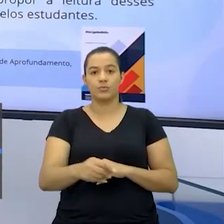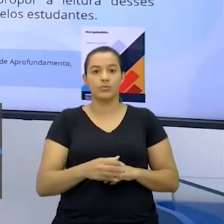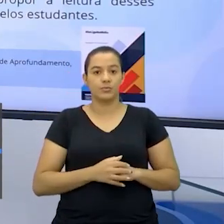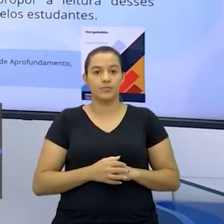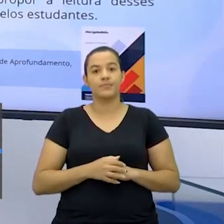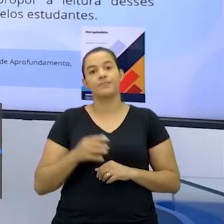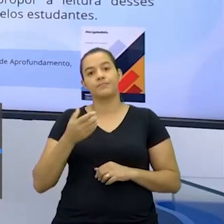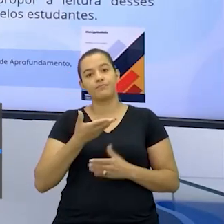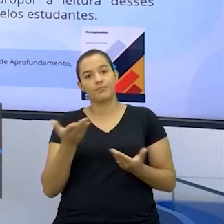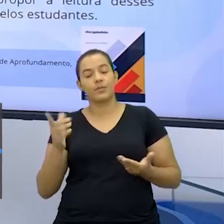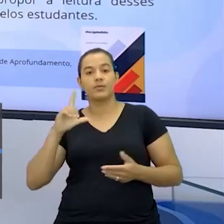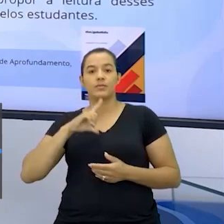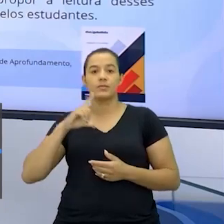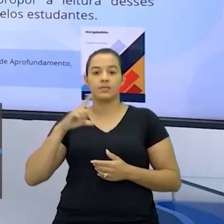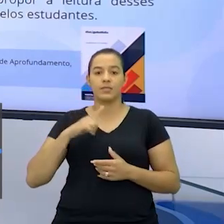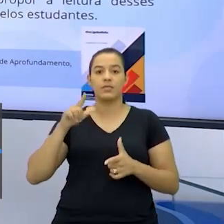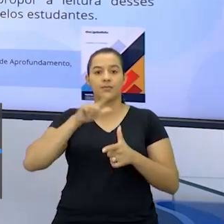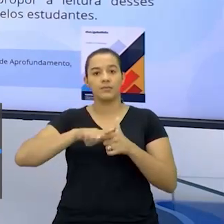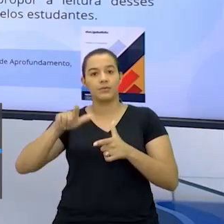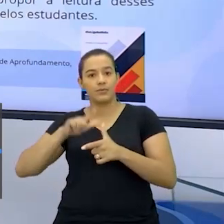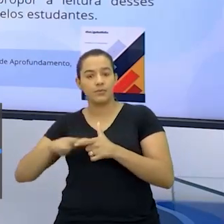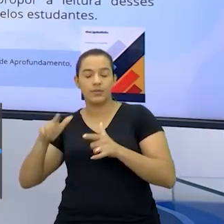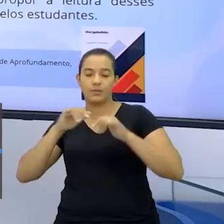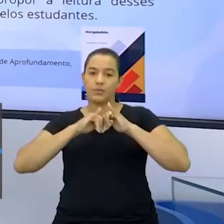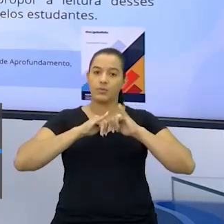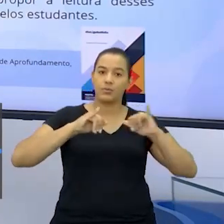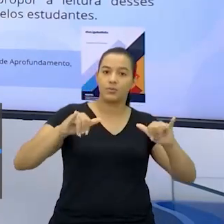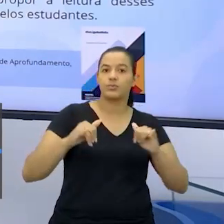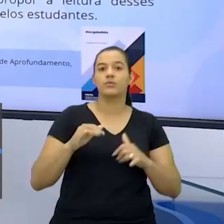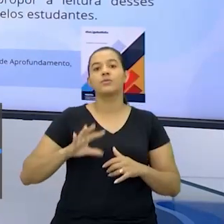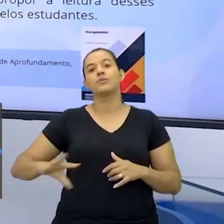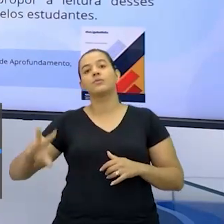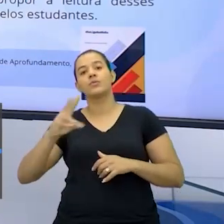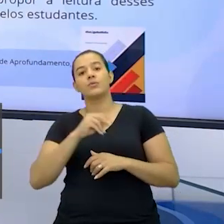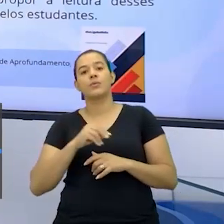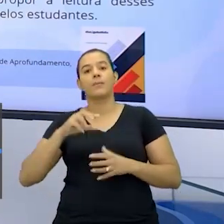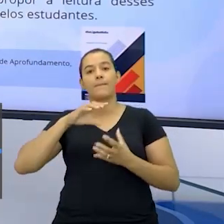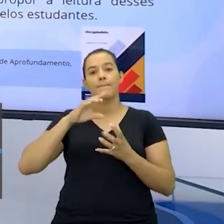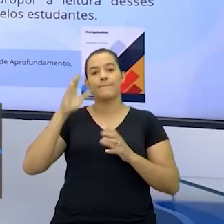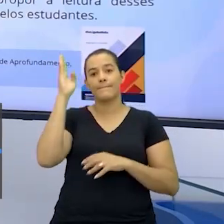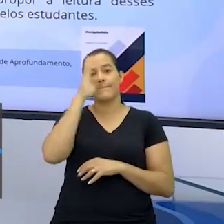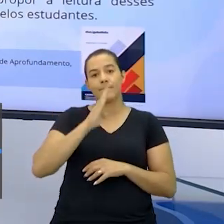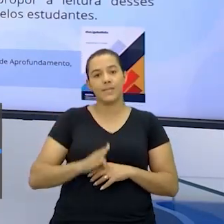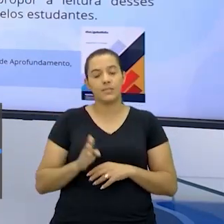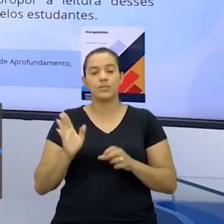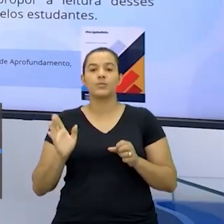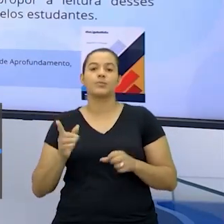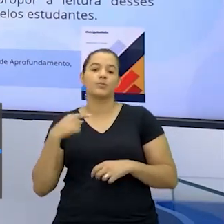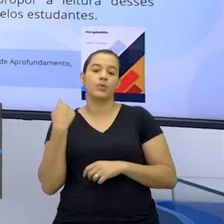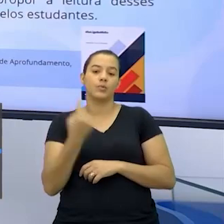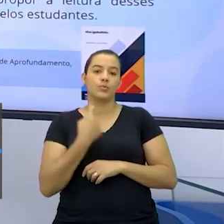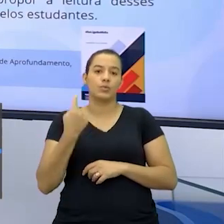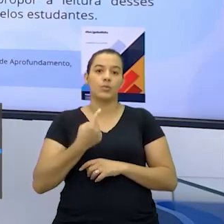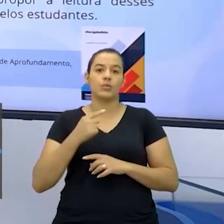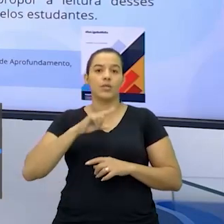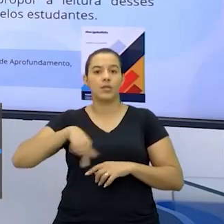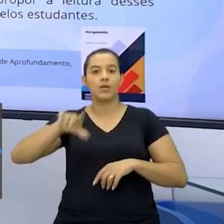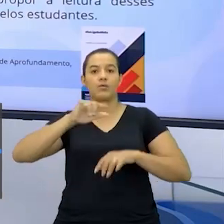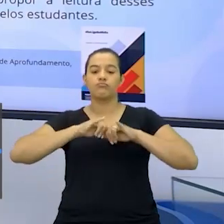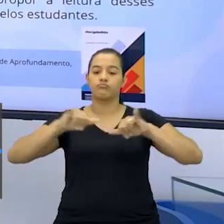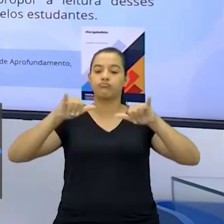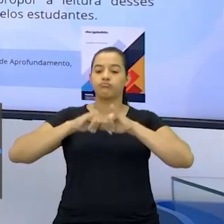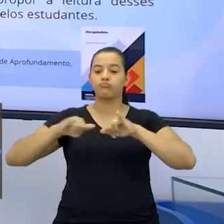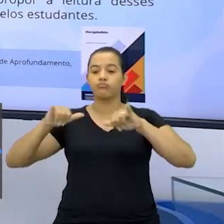tem problemas, notícias, situações ocorrendo, o Brasil não está isolado. Essas situações ocorrem no mundo inteiro.